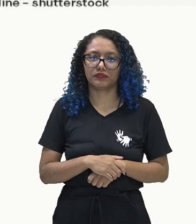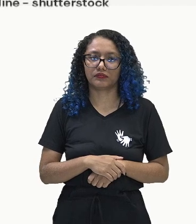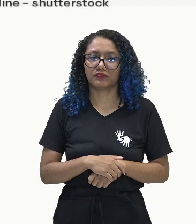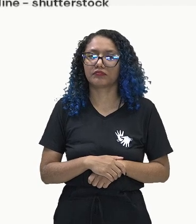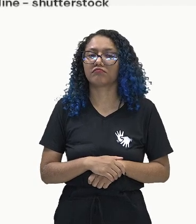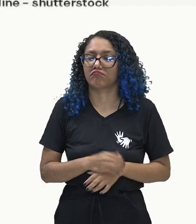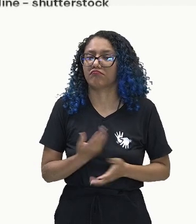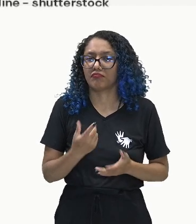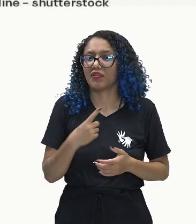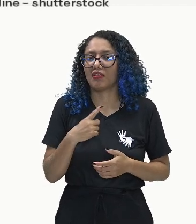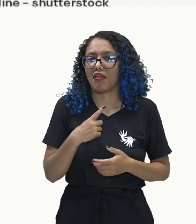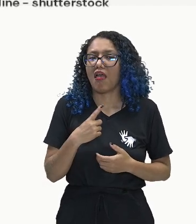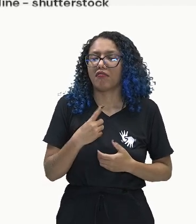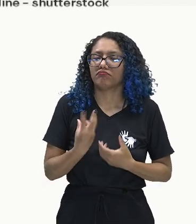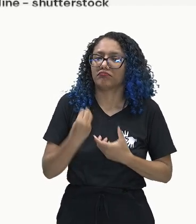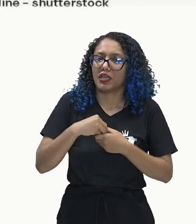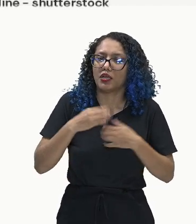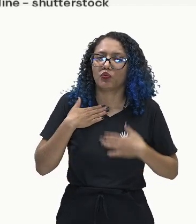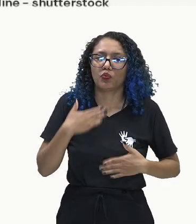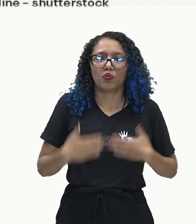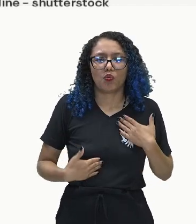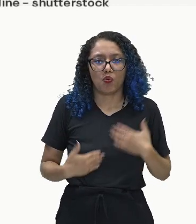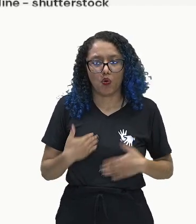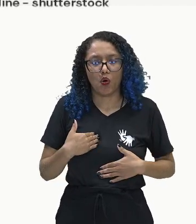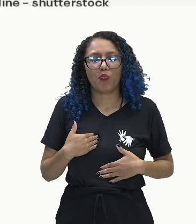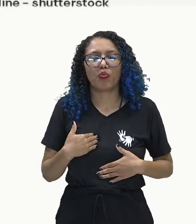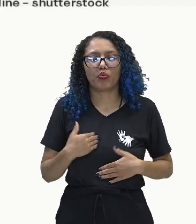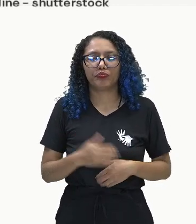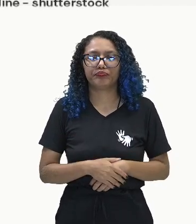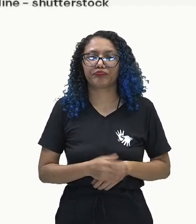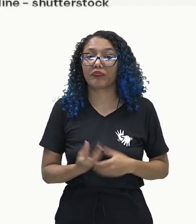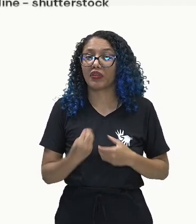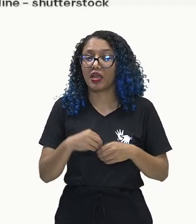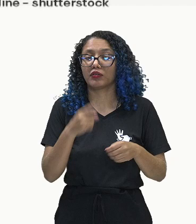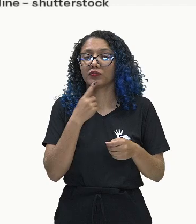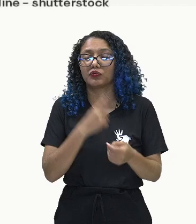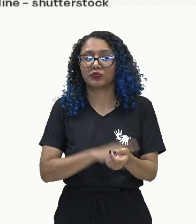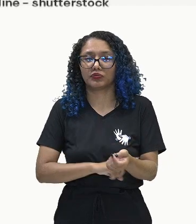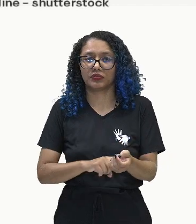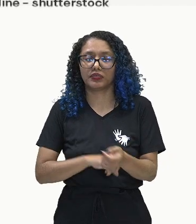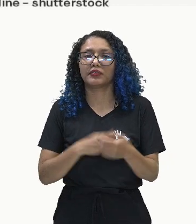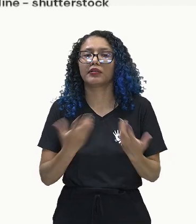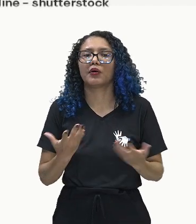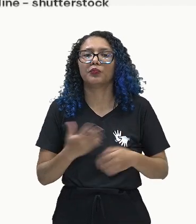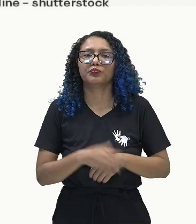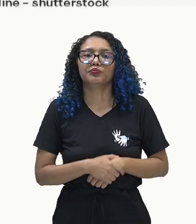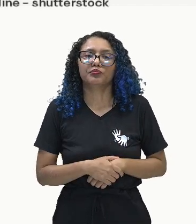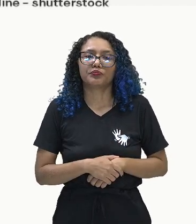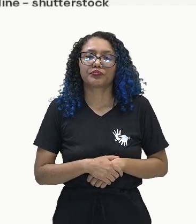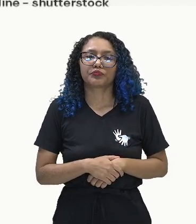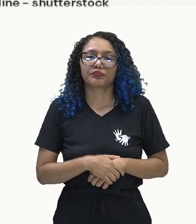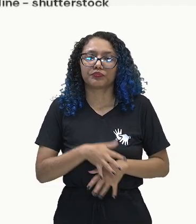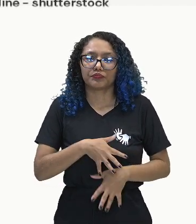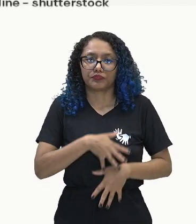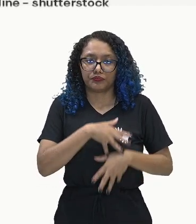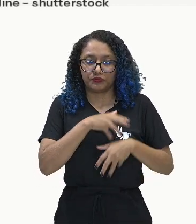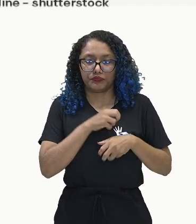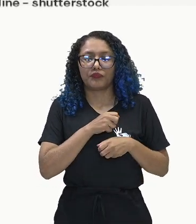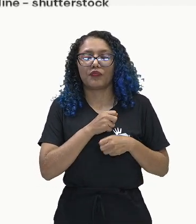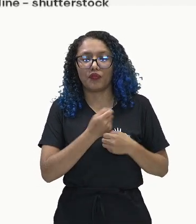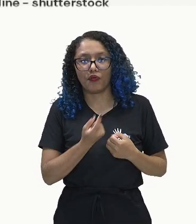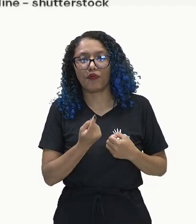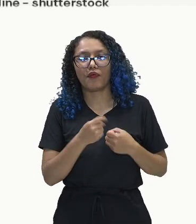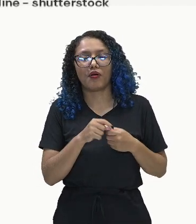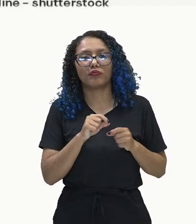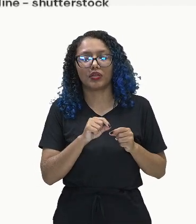corpo, né, para o sangue, ou seja, o nosso corpo, os tecidos para o sangue. Tá?